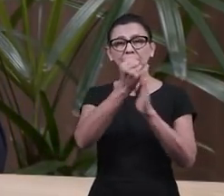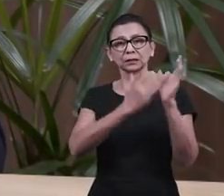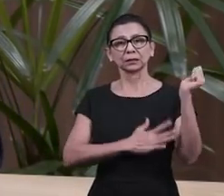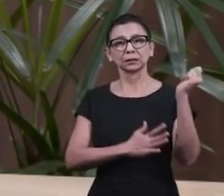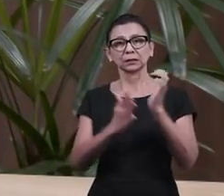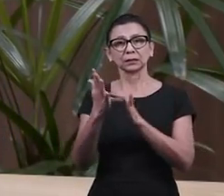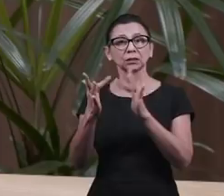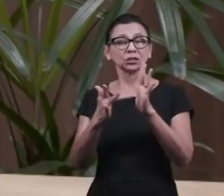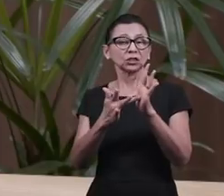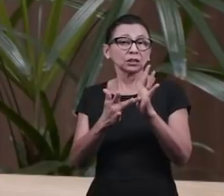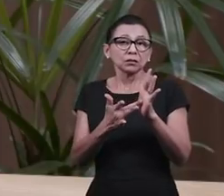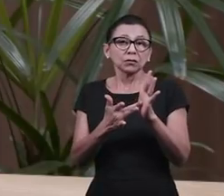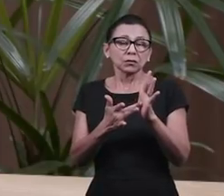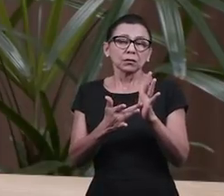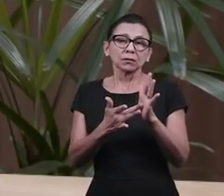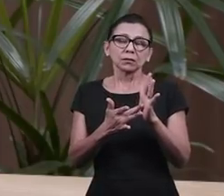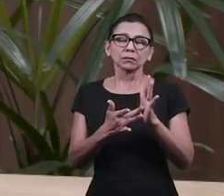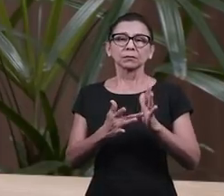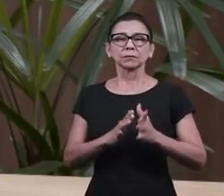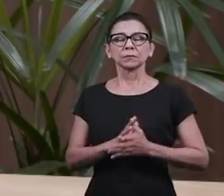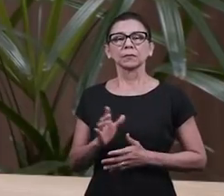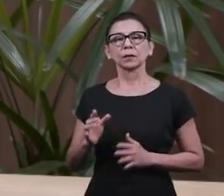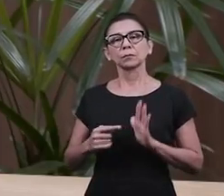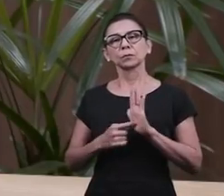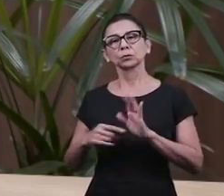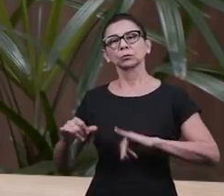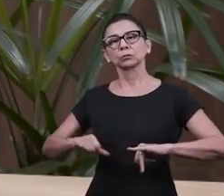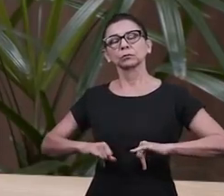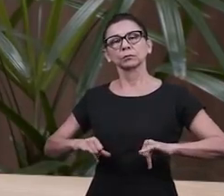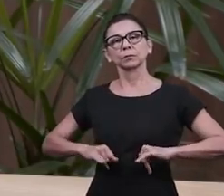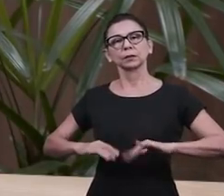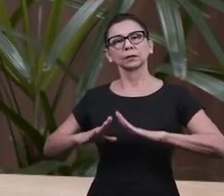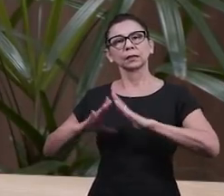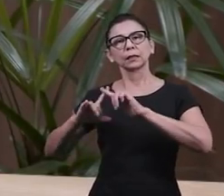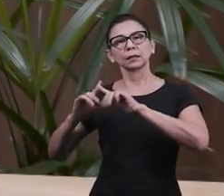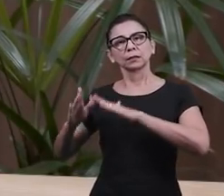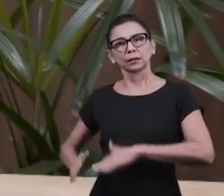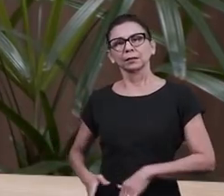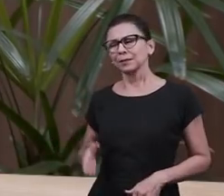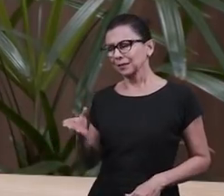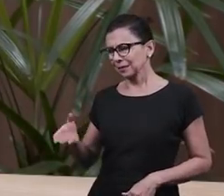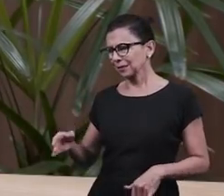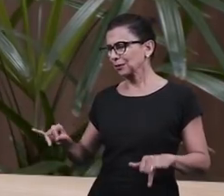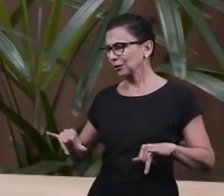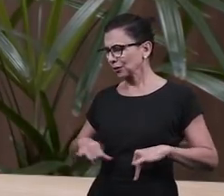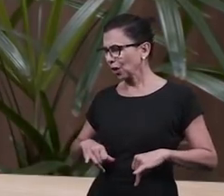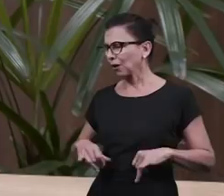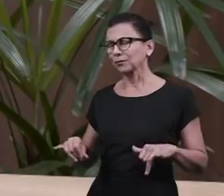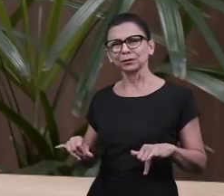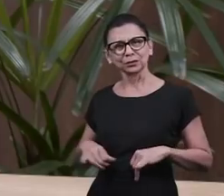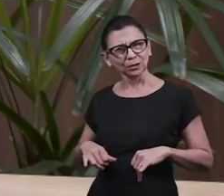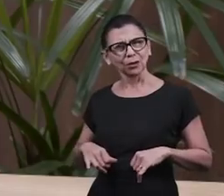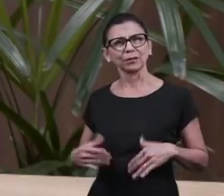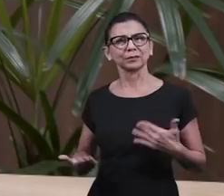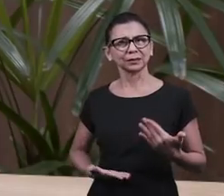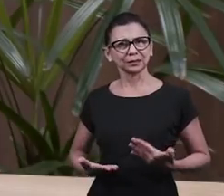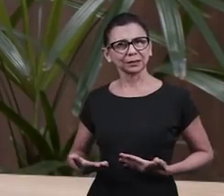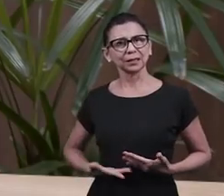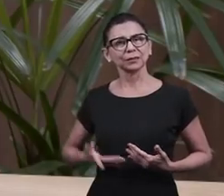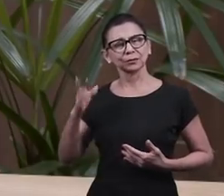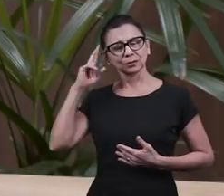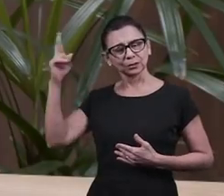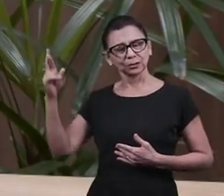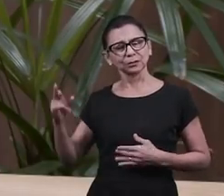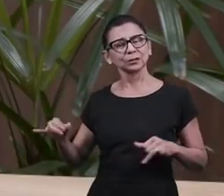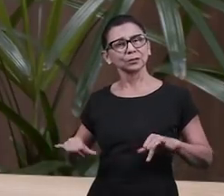sofrer. Então, aqui está falando do sofrimento da igreja. Sofre o justo, sofre os que servem ao Senhor. e não há ninguém